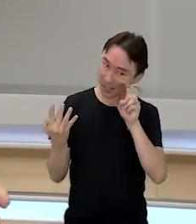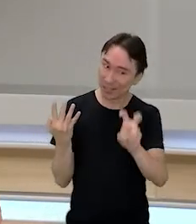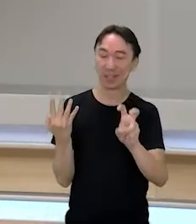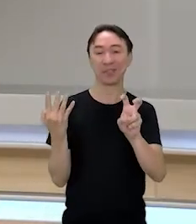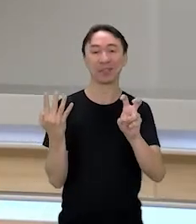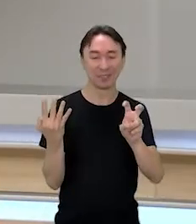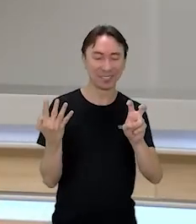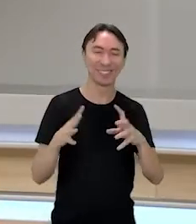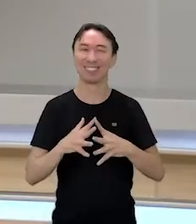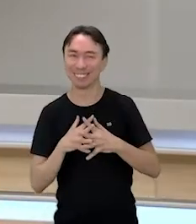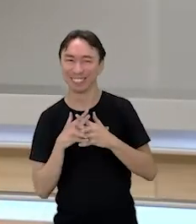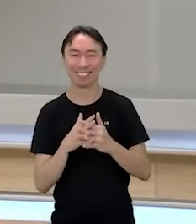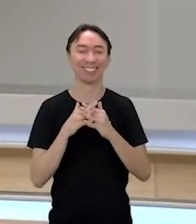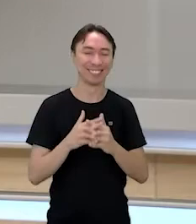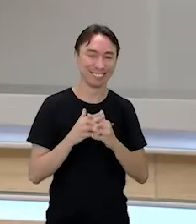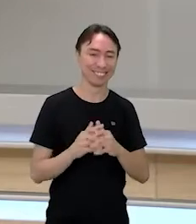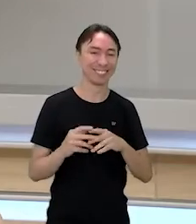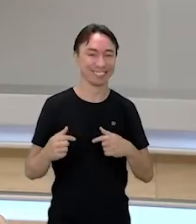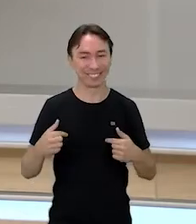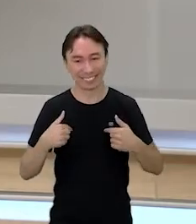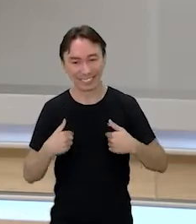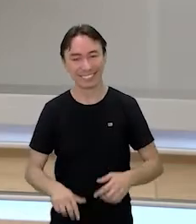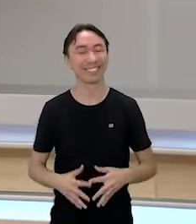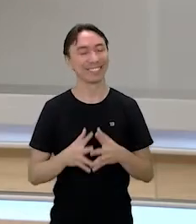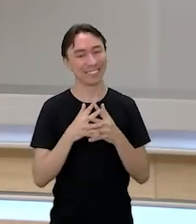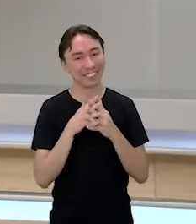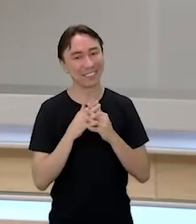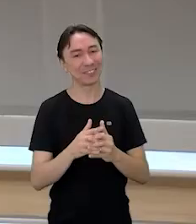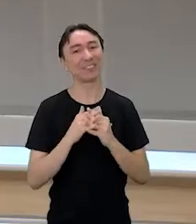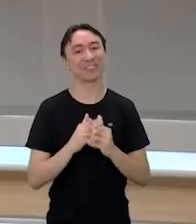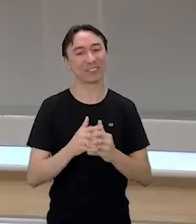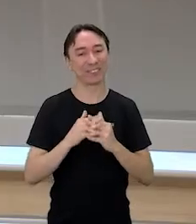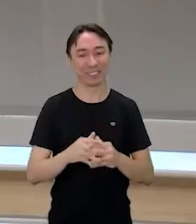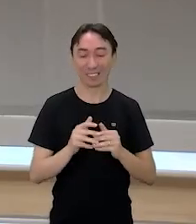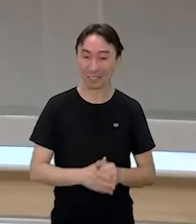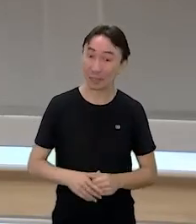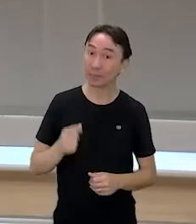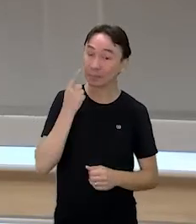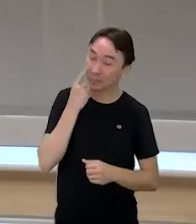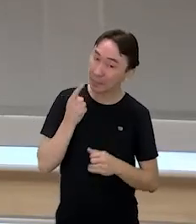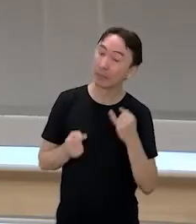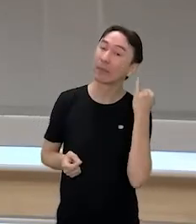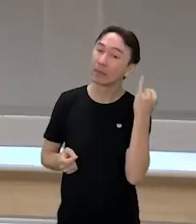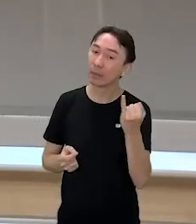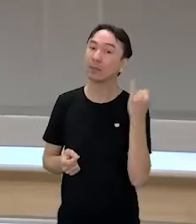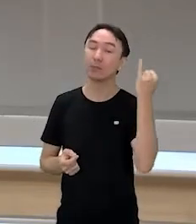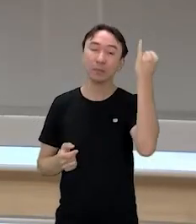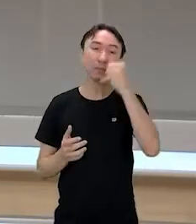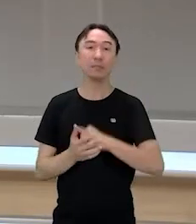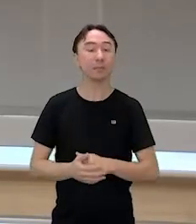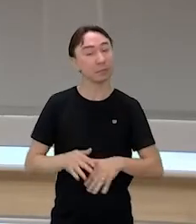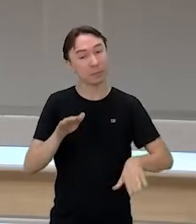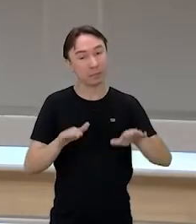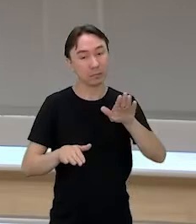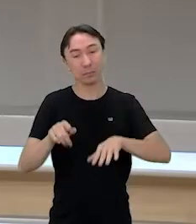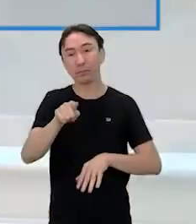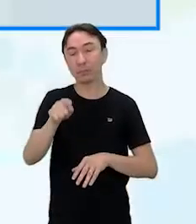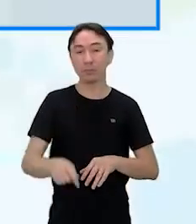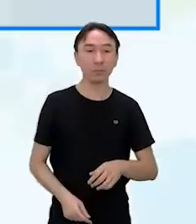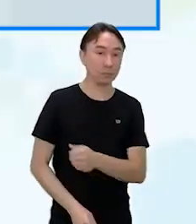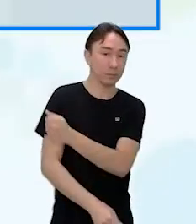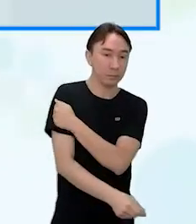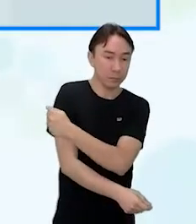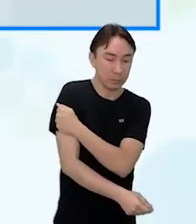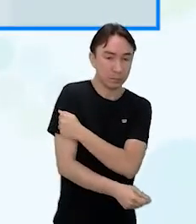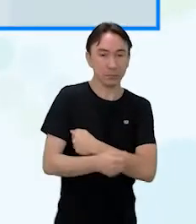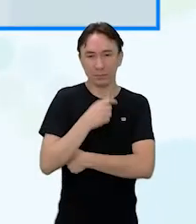Eu estou enxergando 5. Tem 3 oxigênios ali, pô. Tá vendo? Aí, ó, isso é importante, porque de repente até o estudante aí na sala de aula pode estar